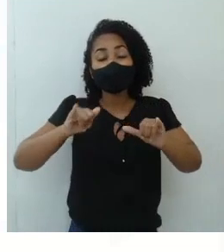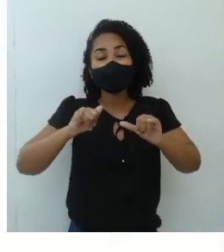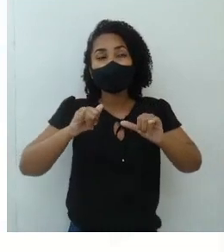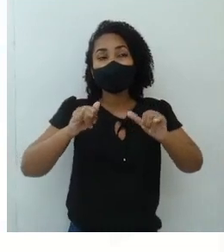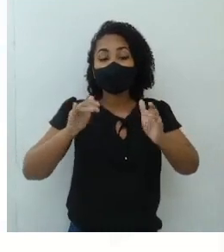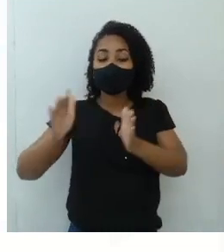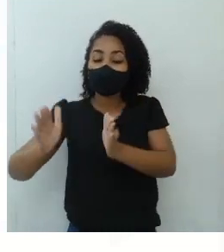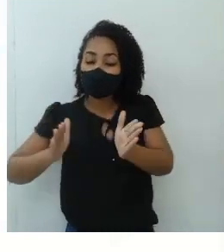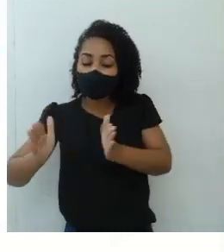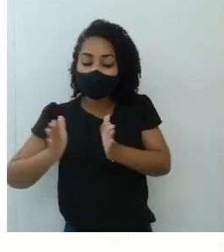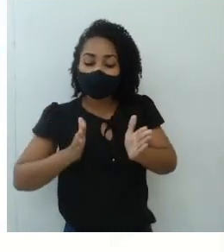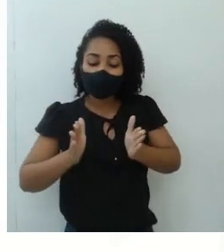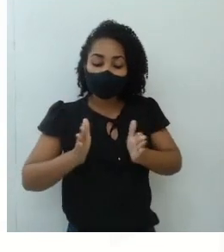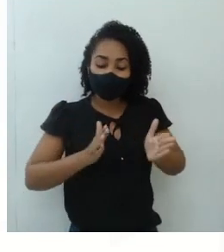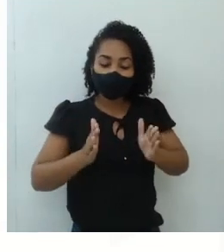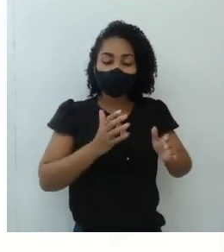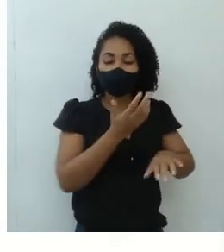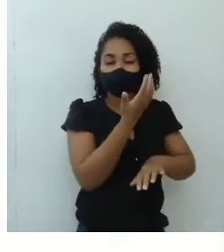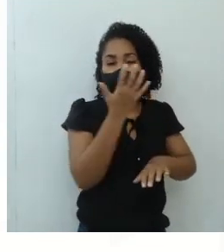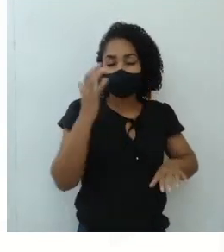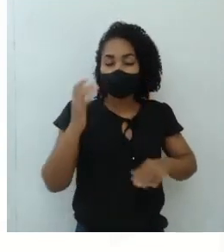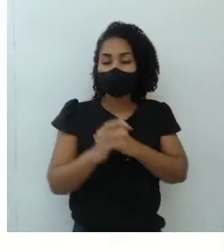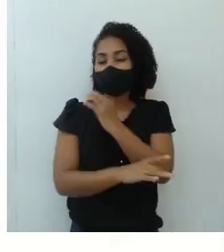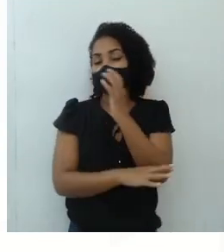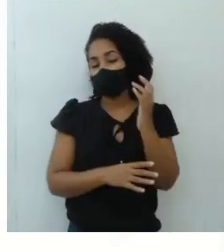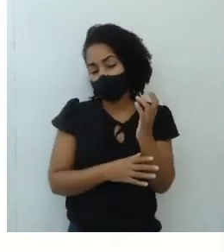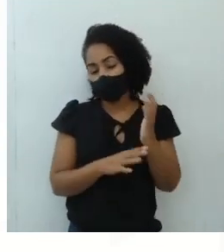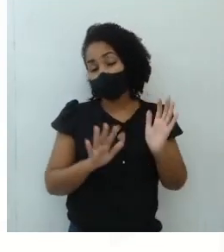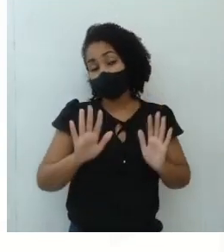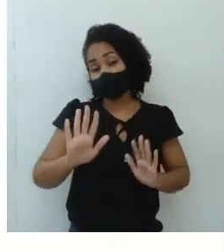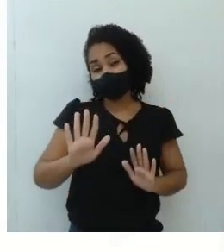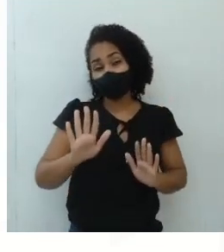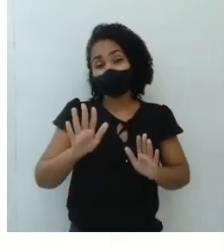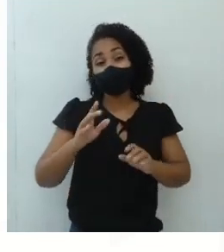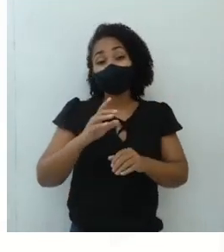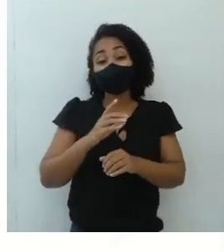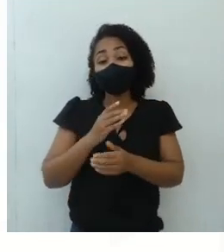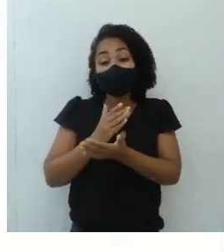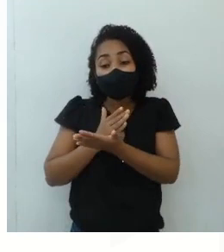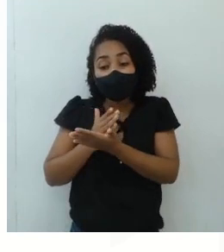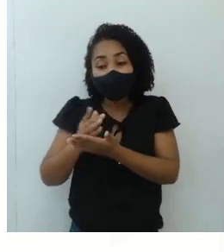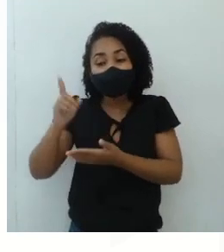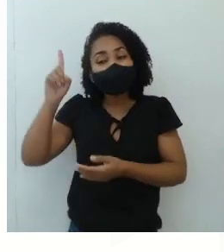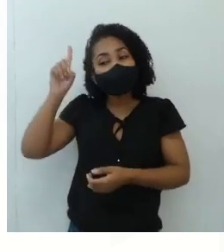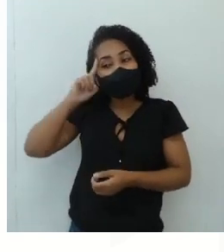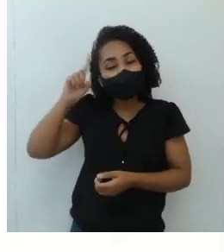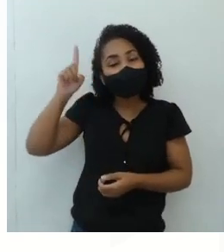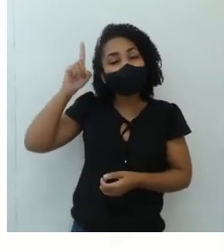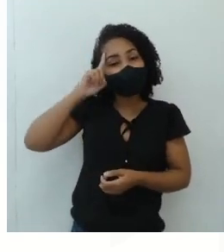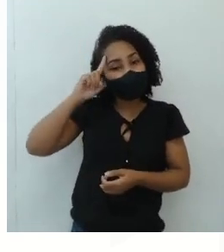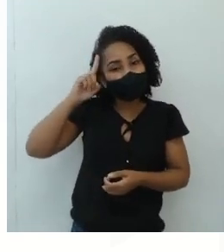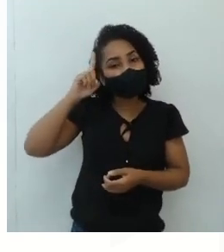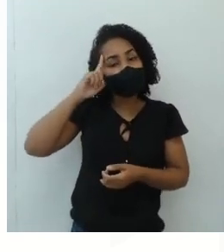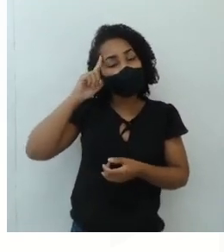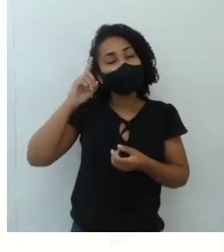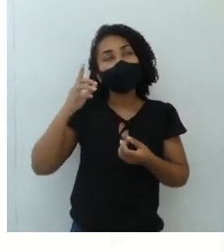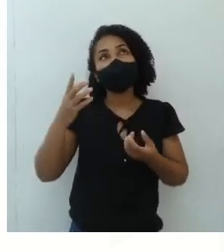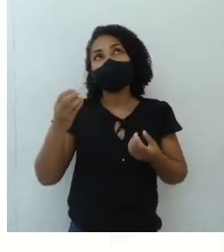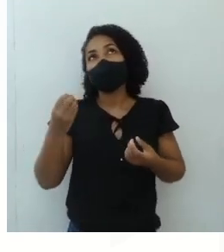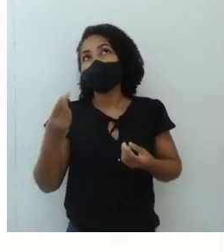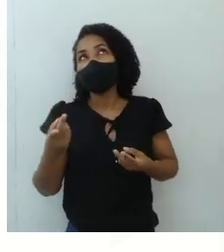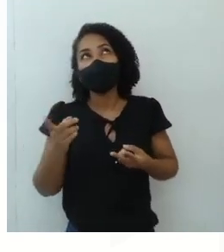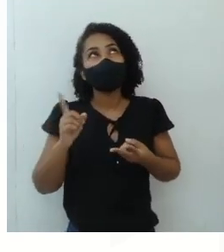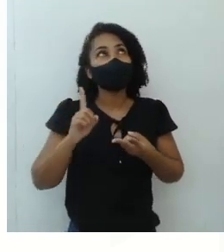estações meteorológicas, ou seja, desde o dia a dia do cidadão, como até as